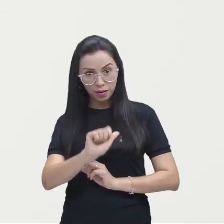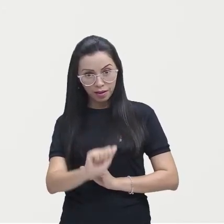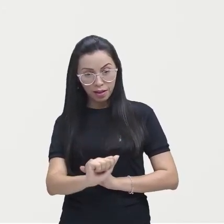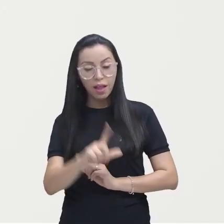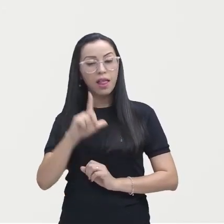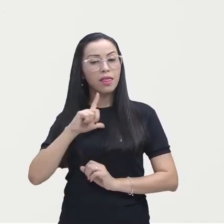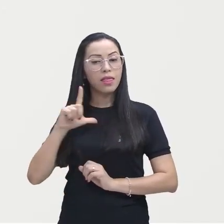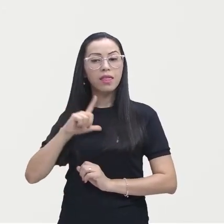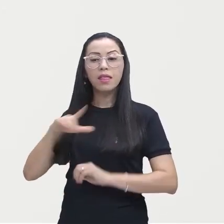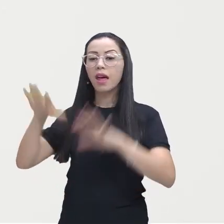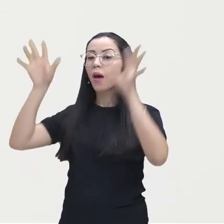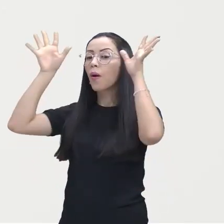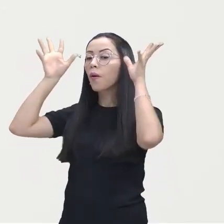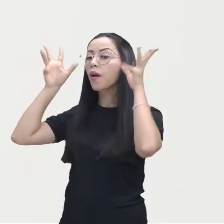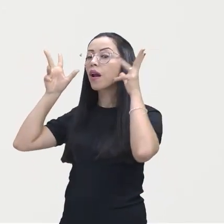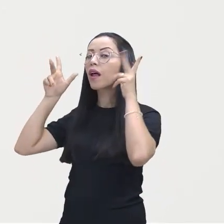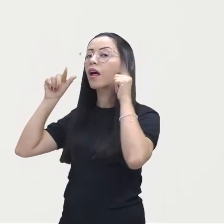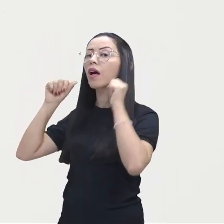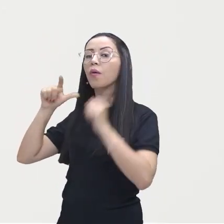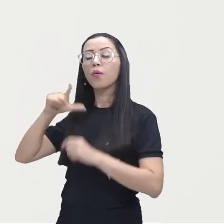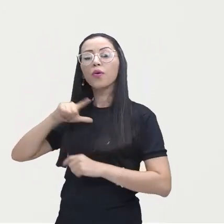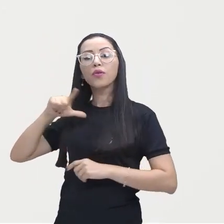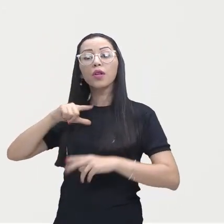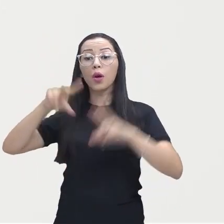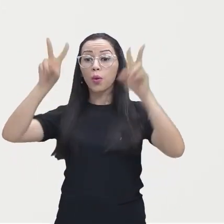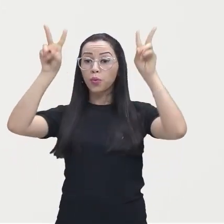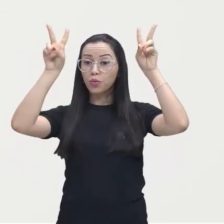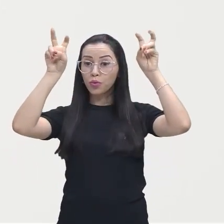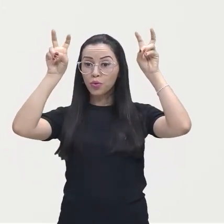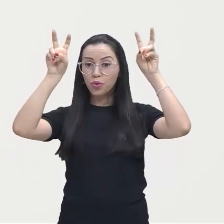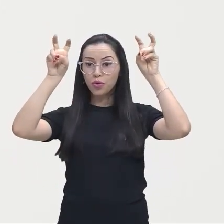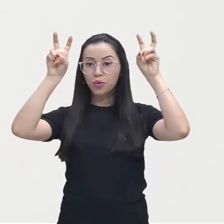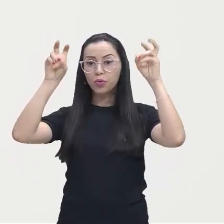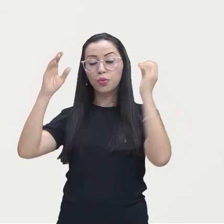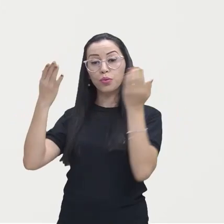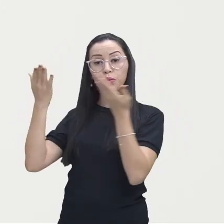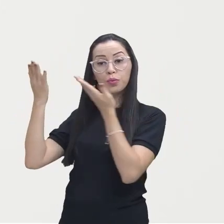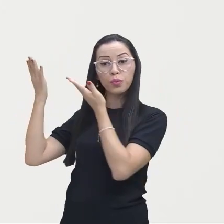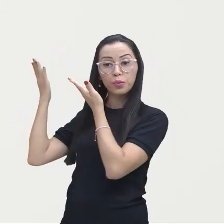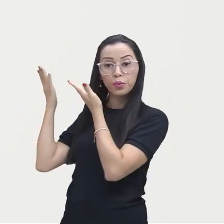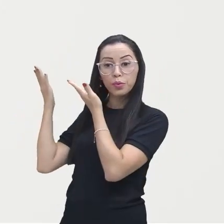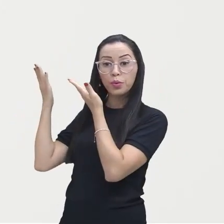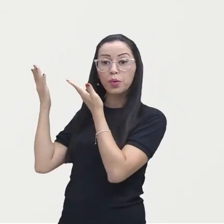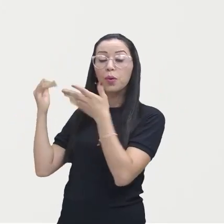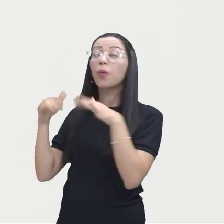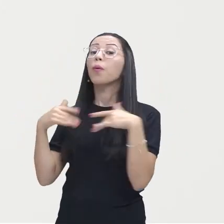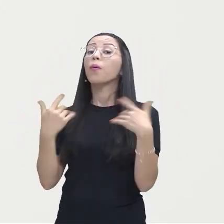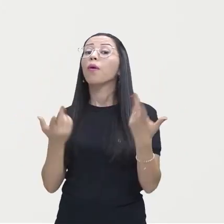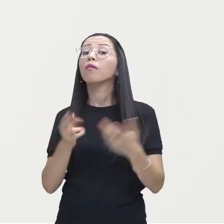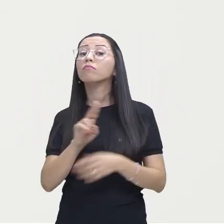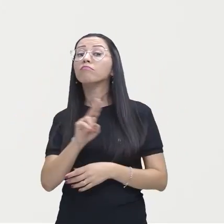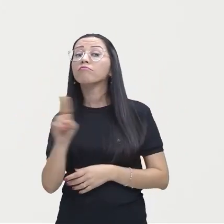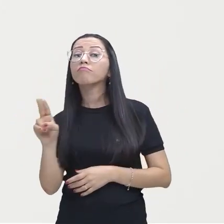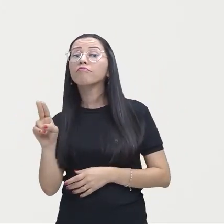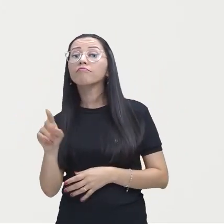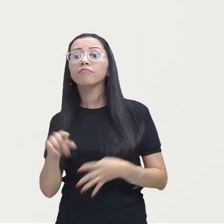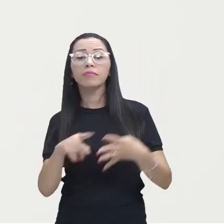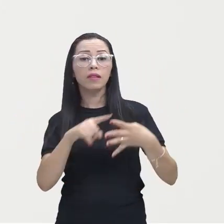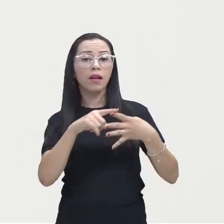e tem o título da história aqui em cima. Qual é o título da nossa fábula? Primeira questão.